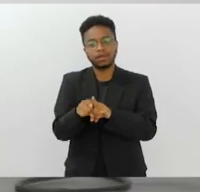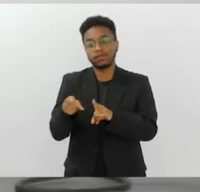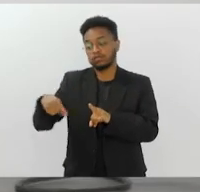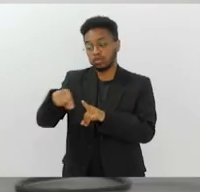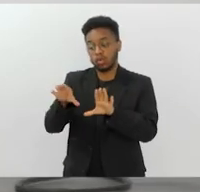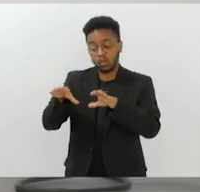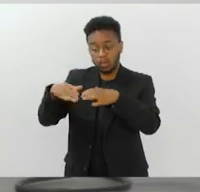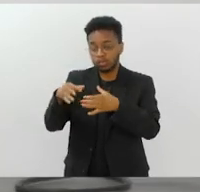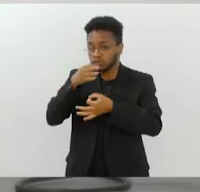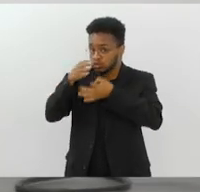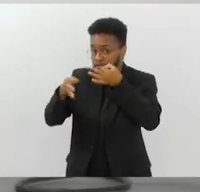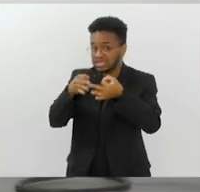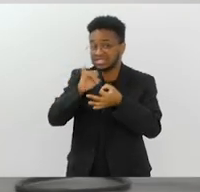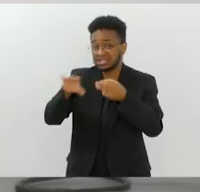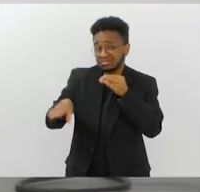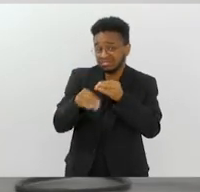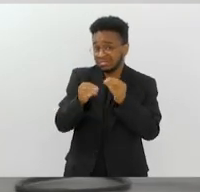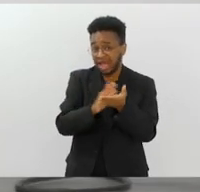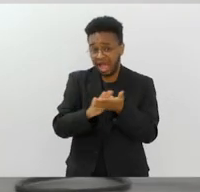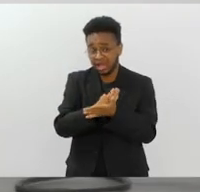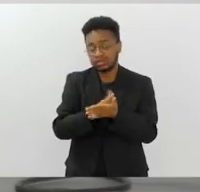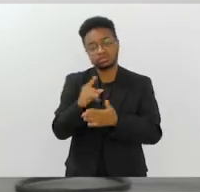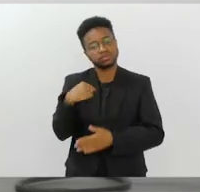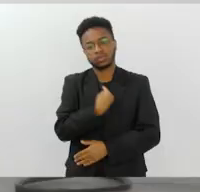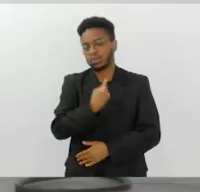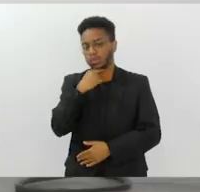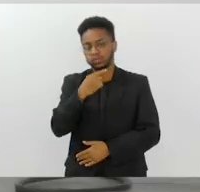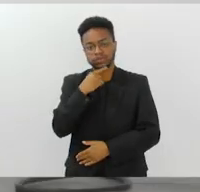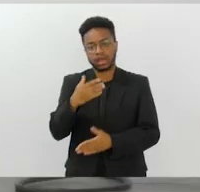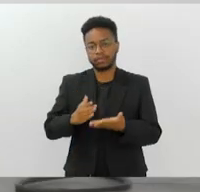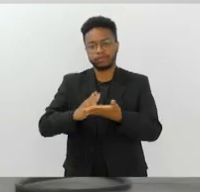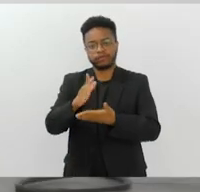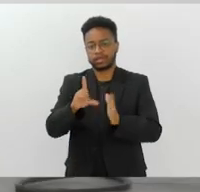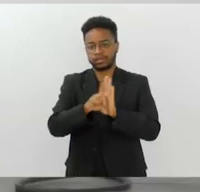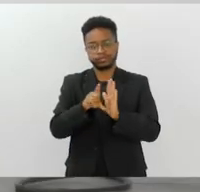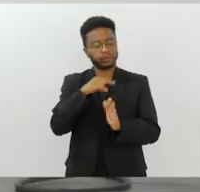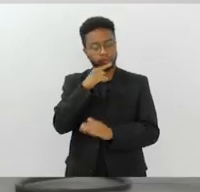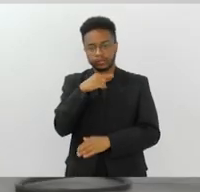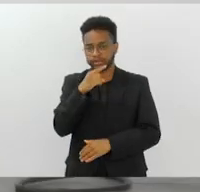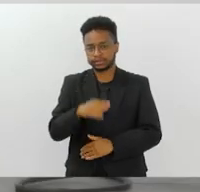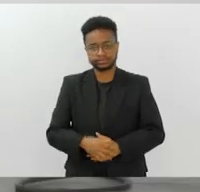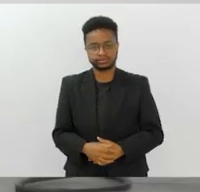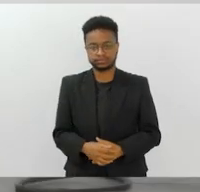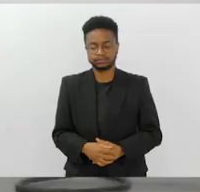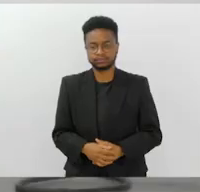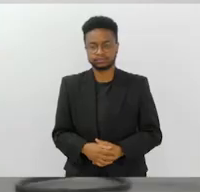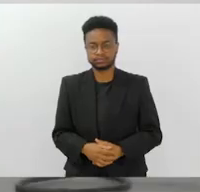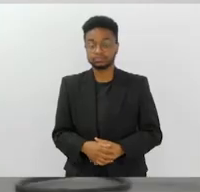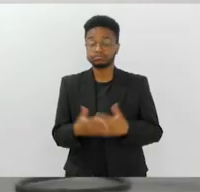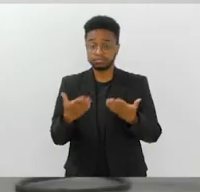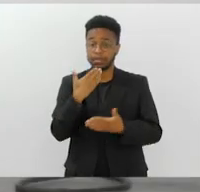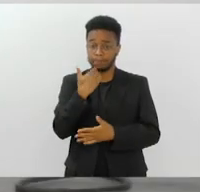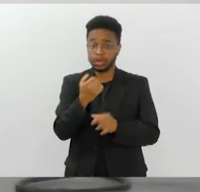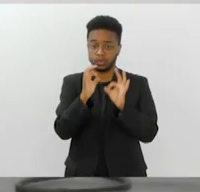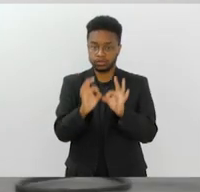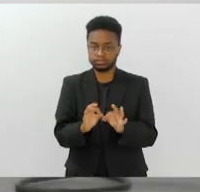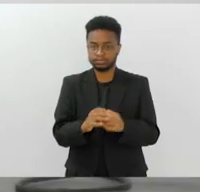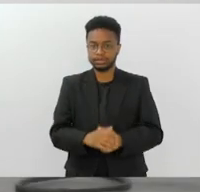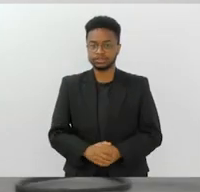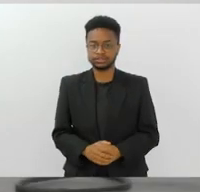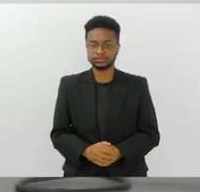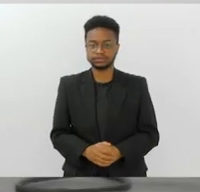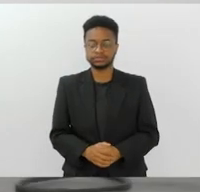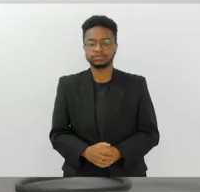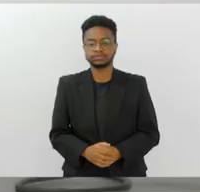PM sem as quais Coronel carma nós não teríamos aprovado a lei não teríamos aprovado a lei e melhorou muito porque é quem conhece